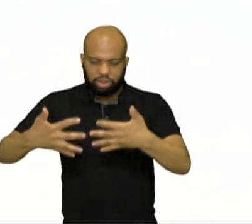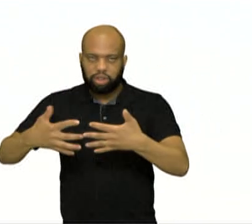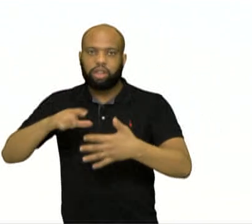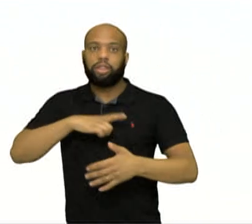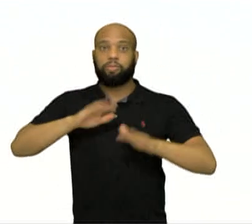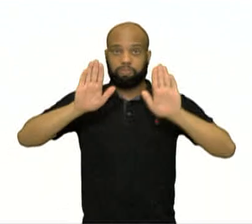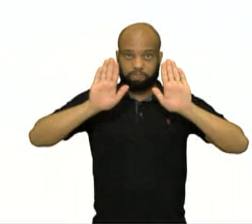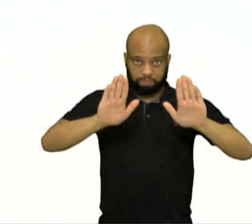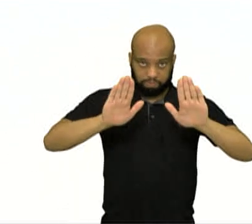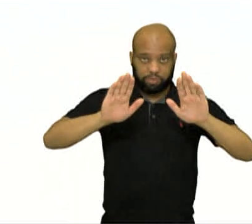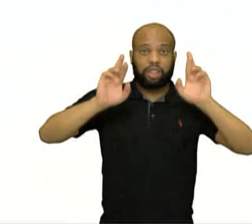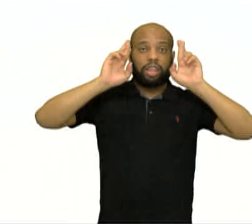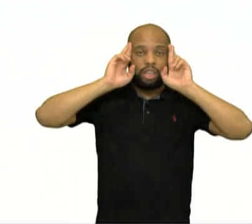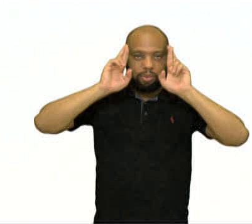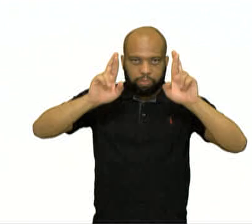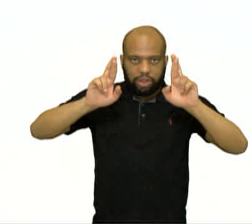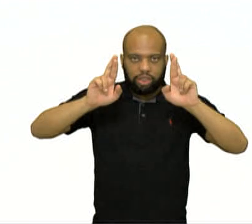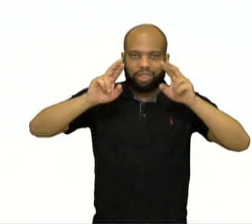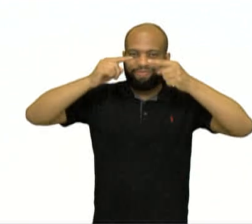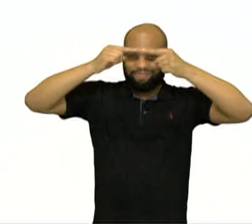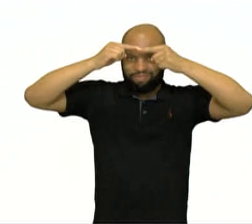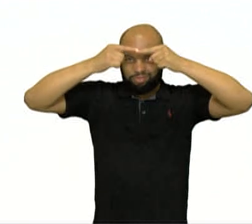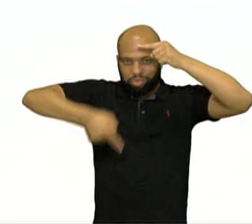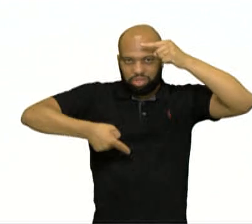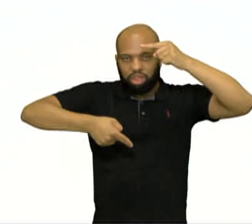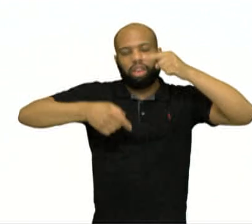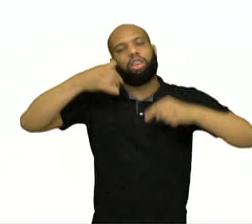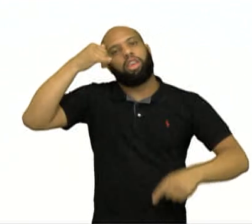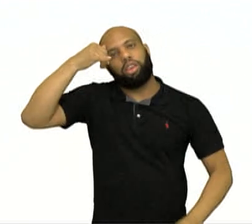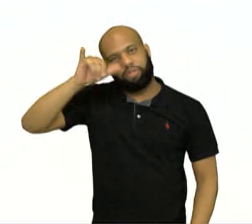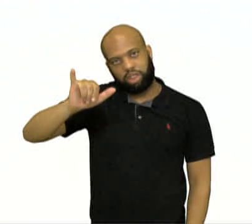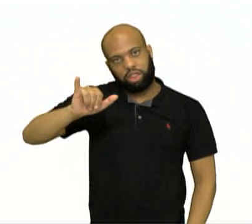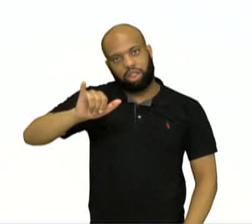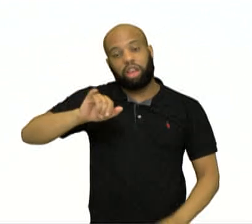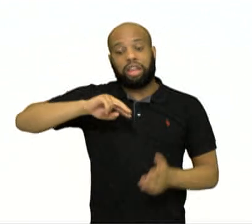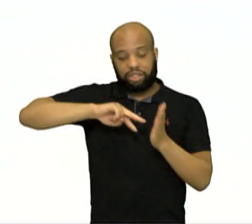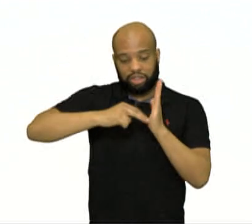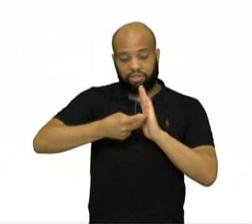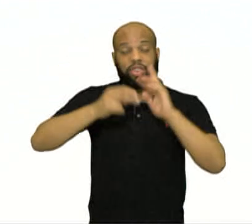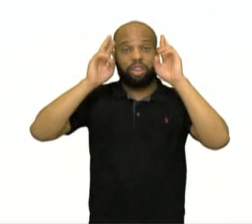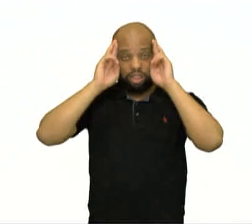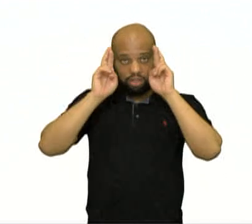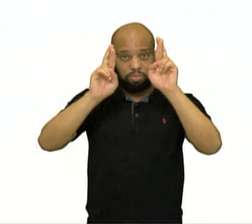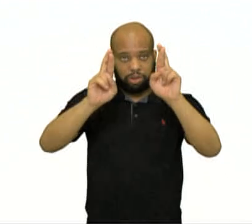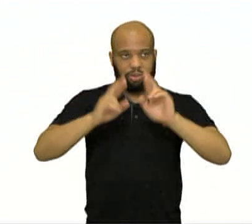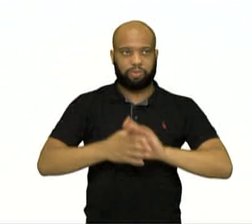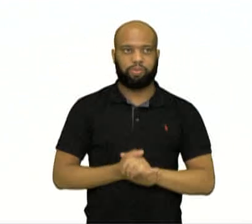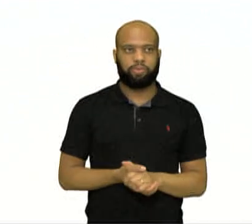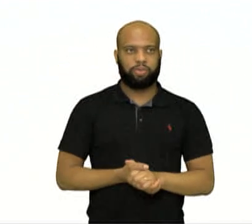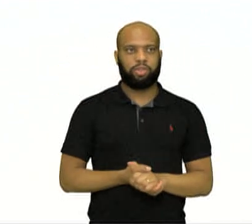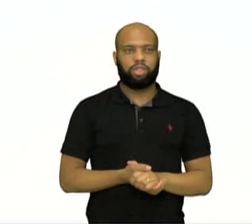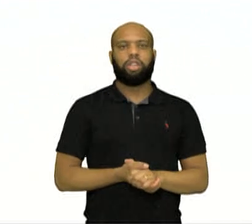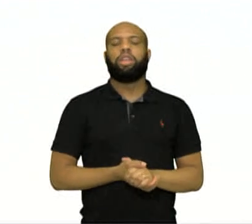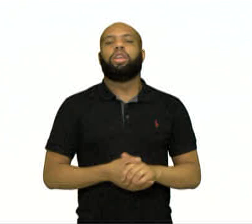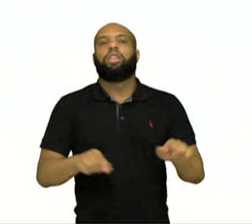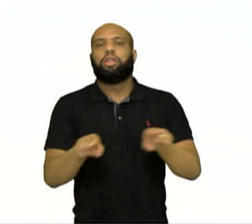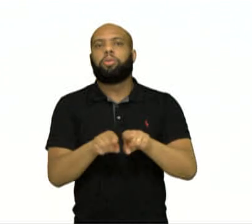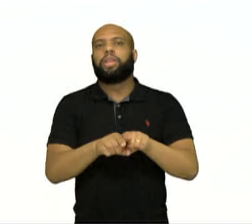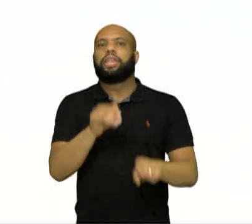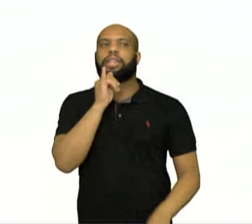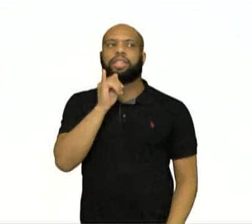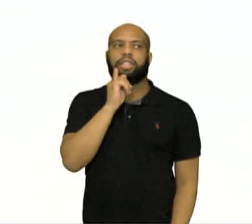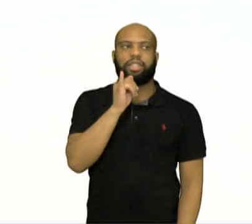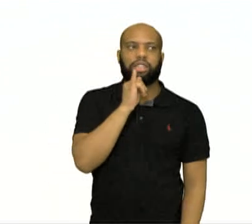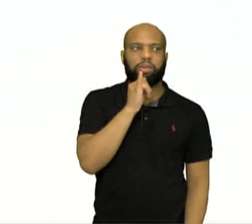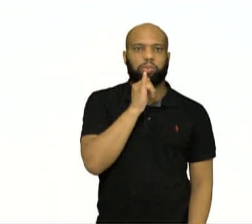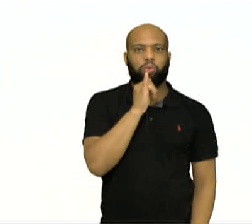Então esse momento do outro é o respeito que nós temos pelo outro. É isso que ela está defendendo. Não sinta a tentação de lhe